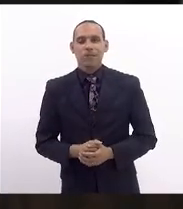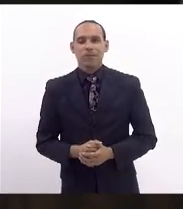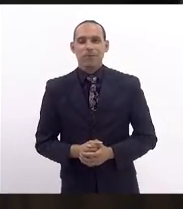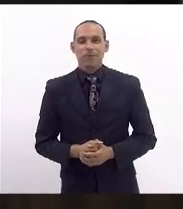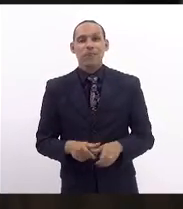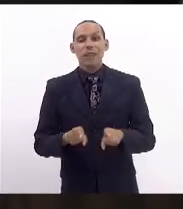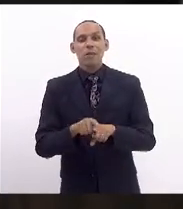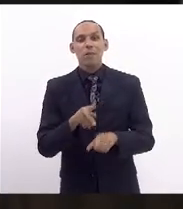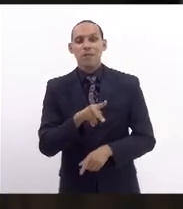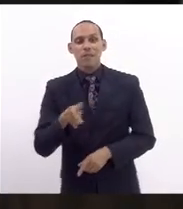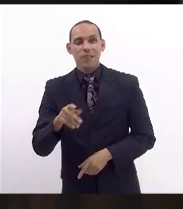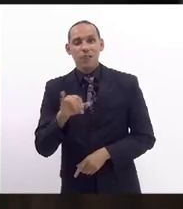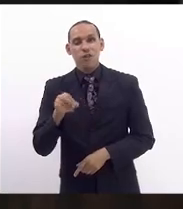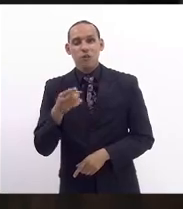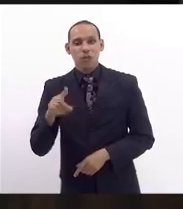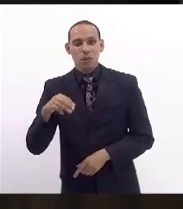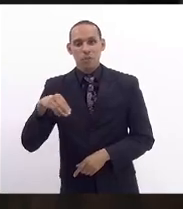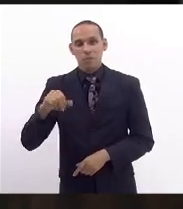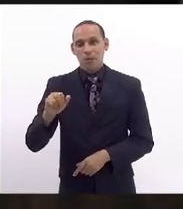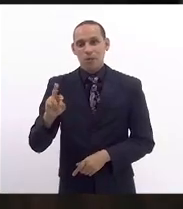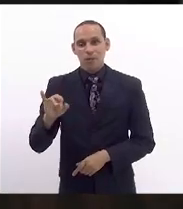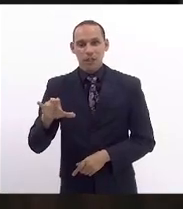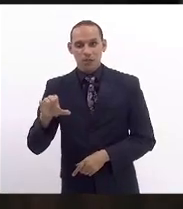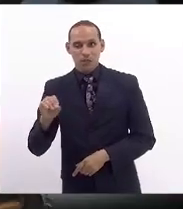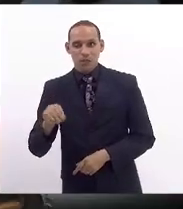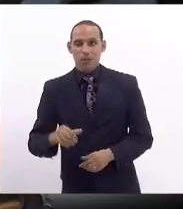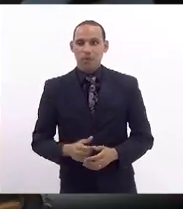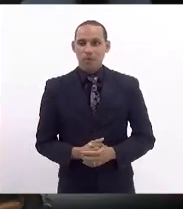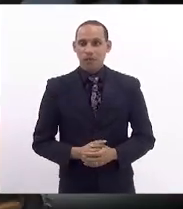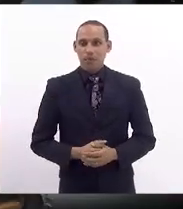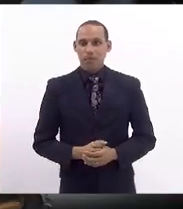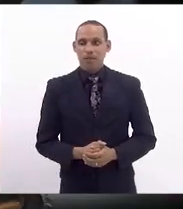e o meu Presidente João Maurício e